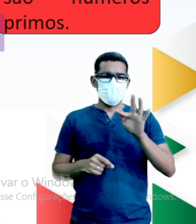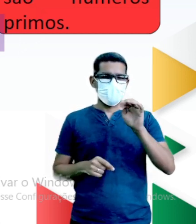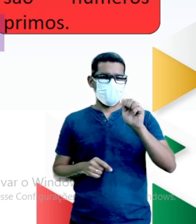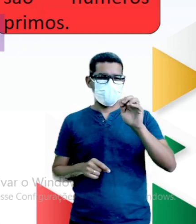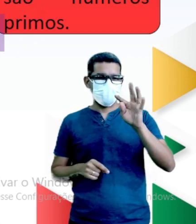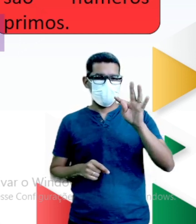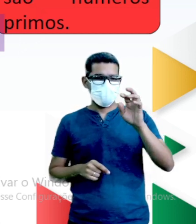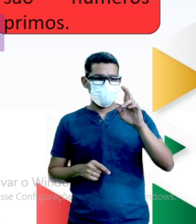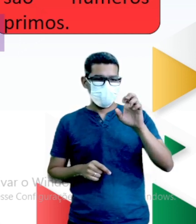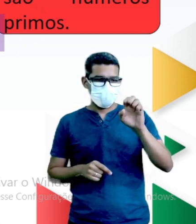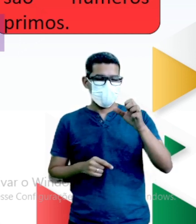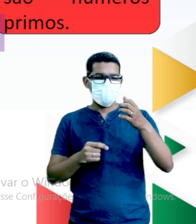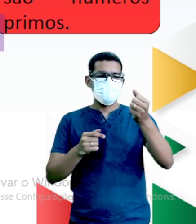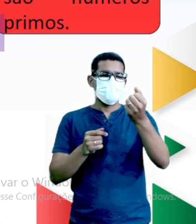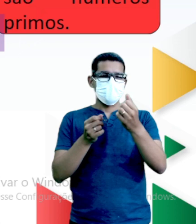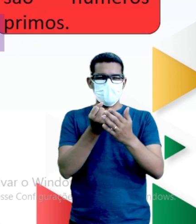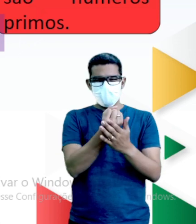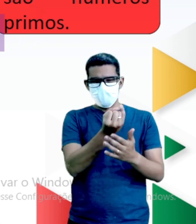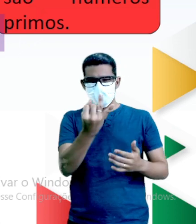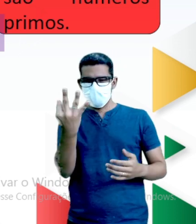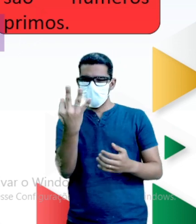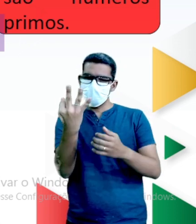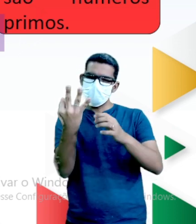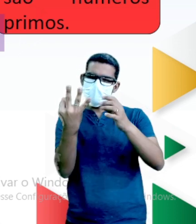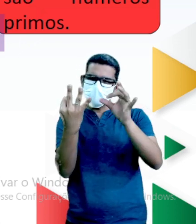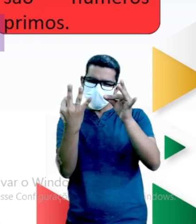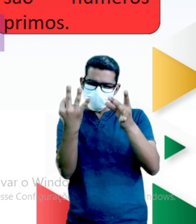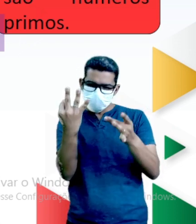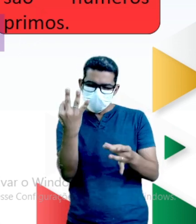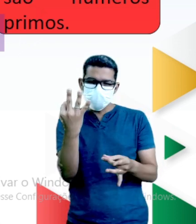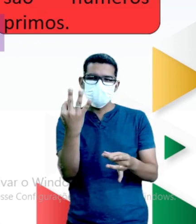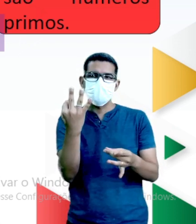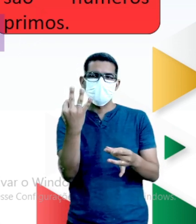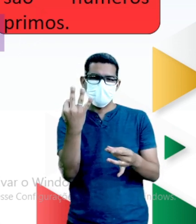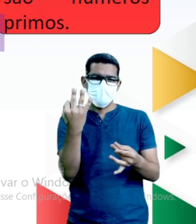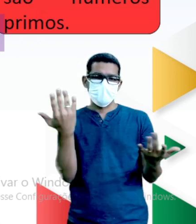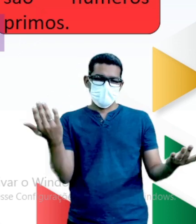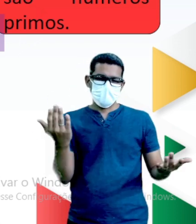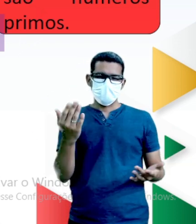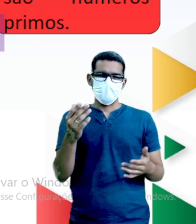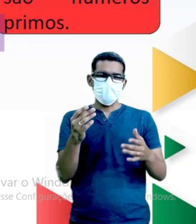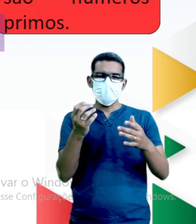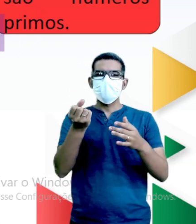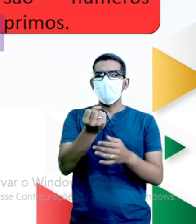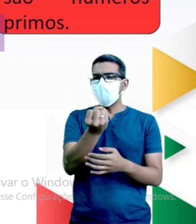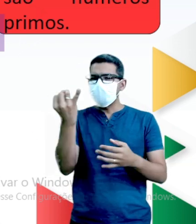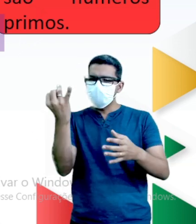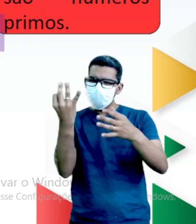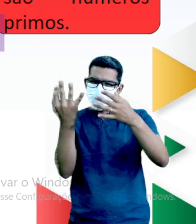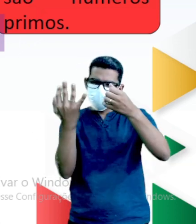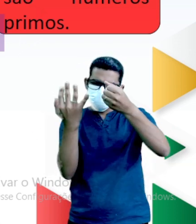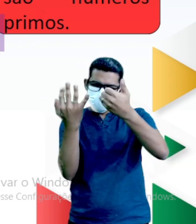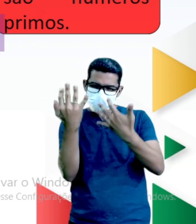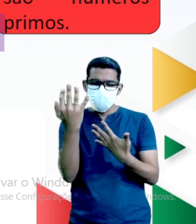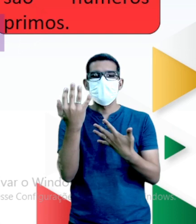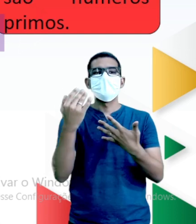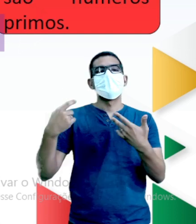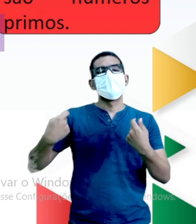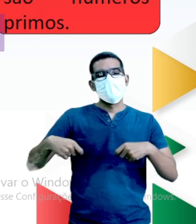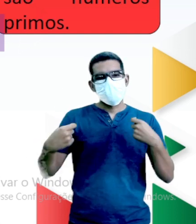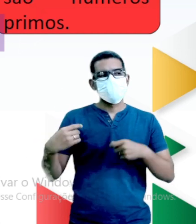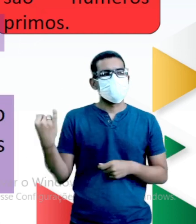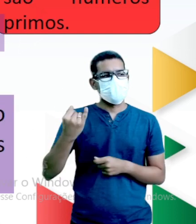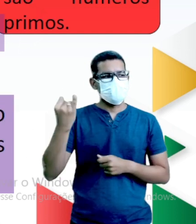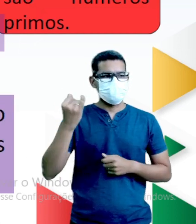primos. Agora você está entendendo por que o professor pede para fazer decomposição em fatores primos? Exatamente por isso,